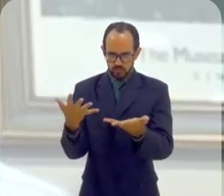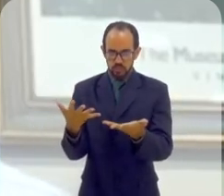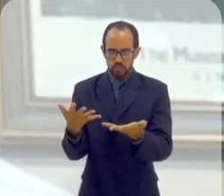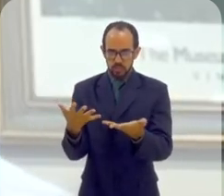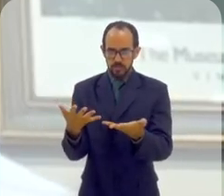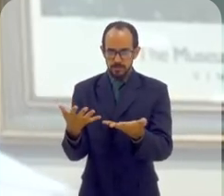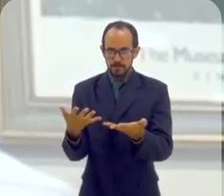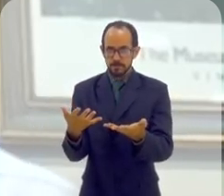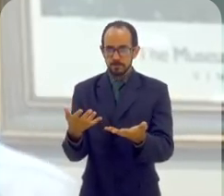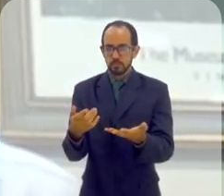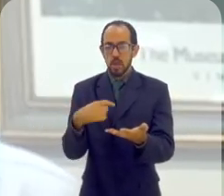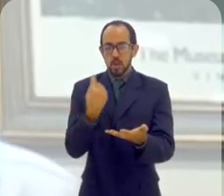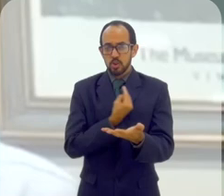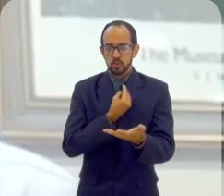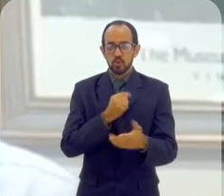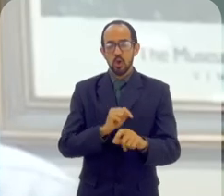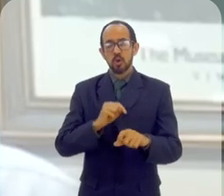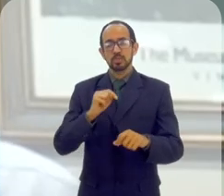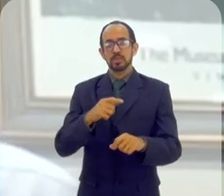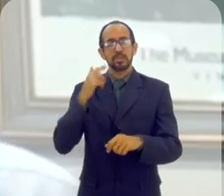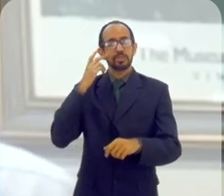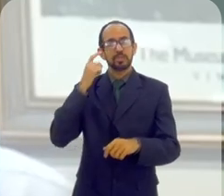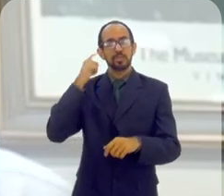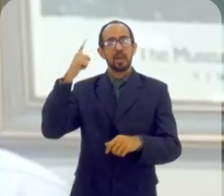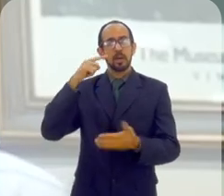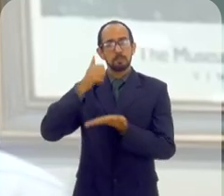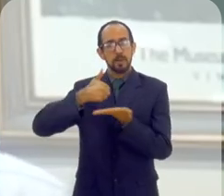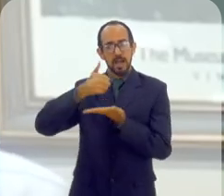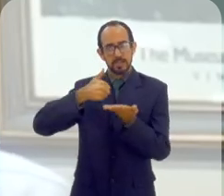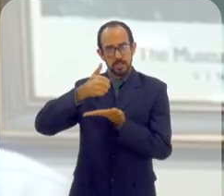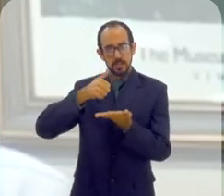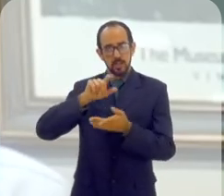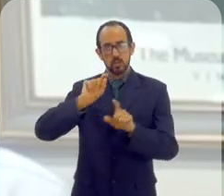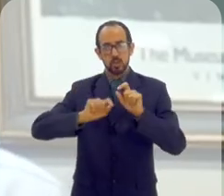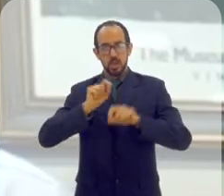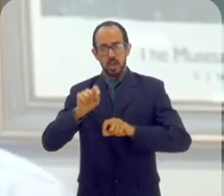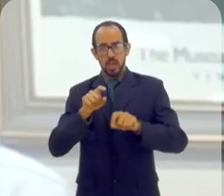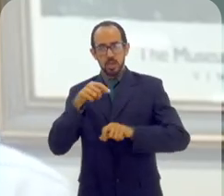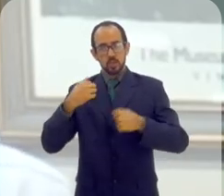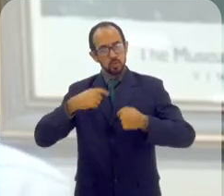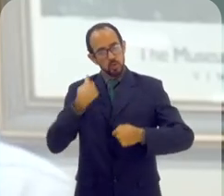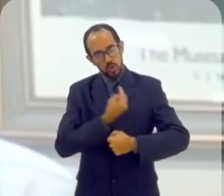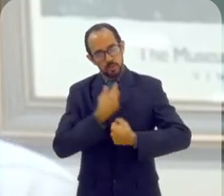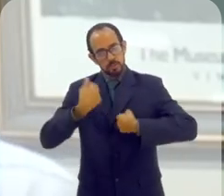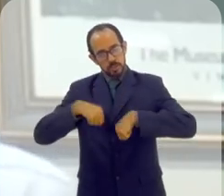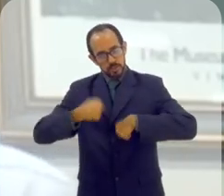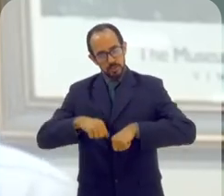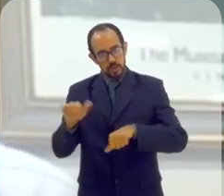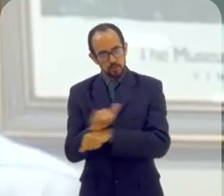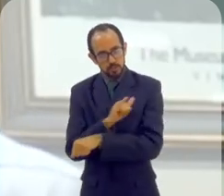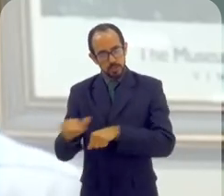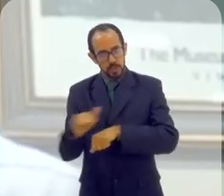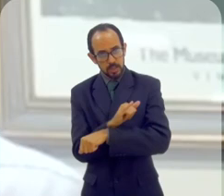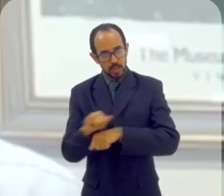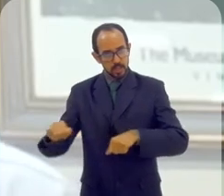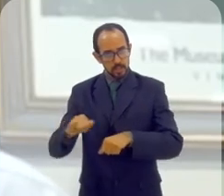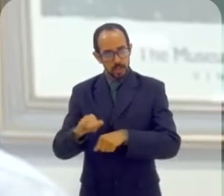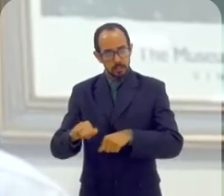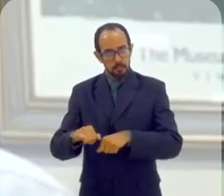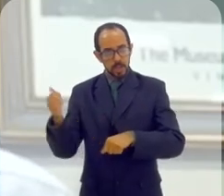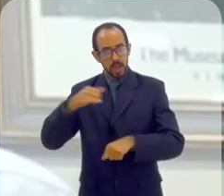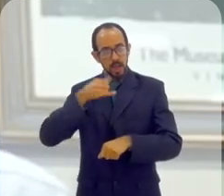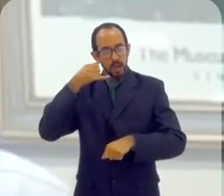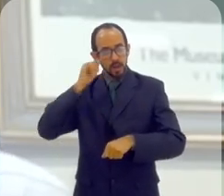porque a nossa premissa a primeira coisa que a gente começou a trabalhar que é muito importante é que a gente tinha que arrumar uma maneira de conter